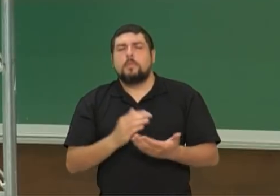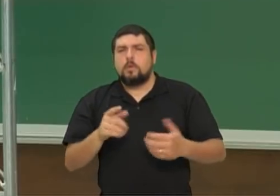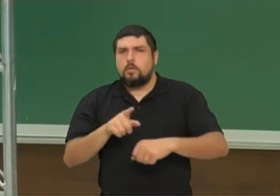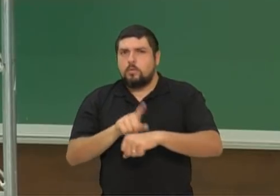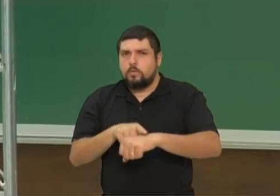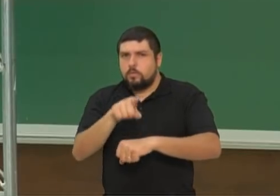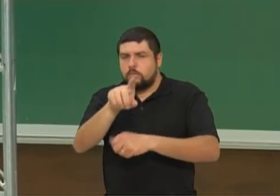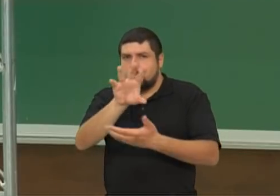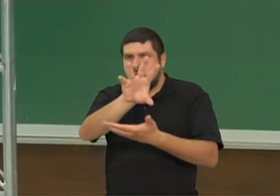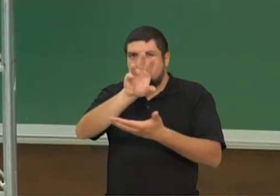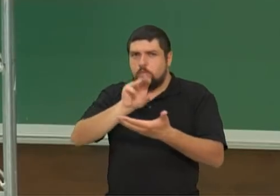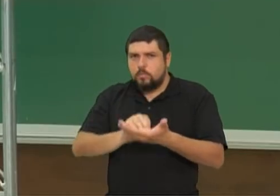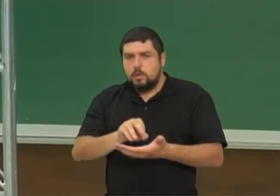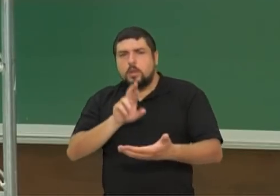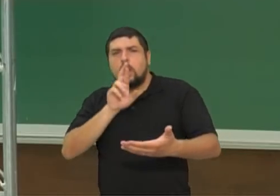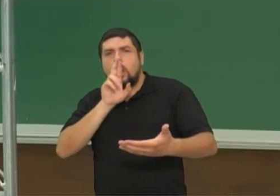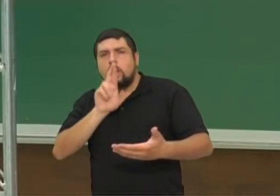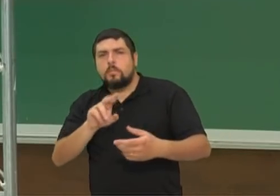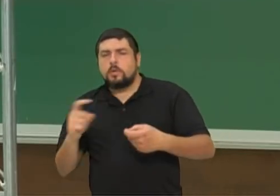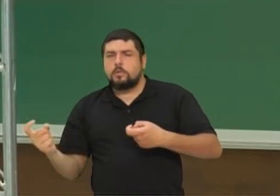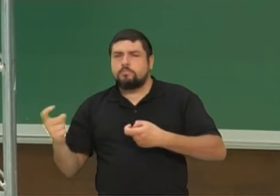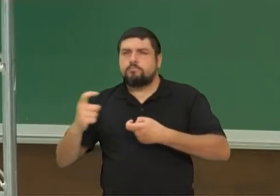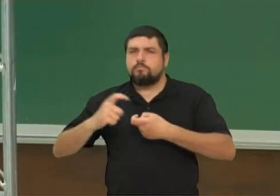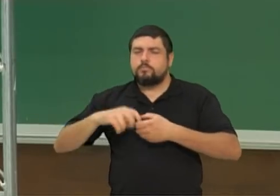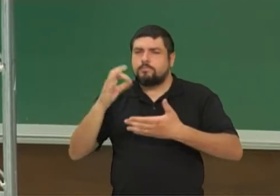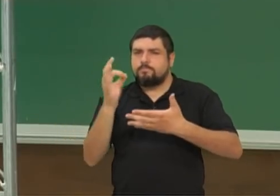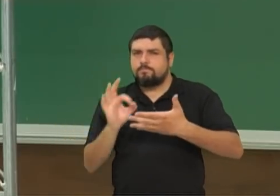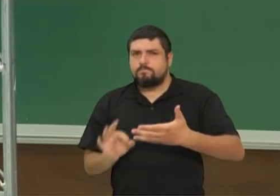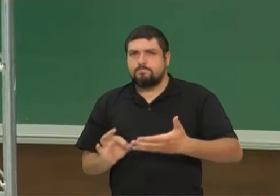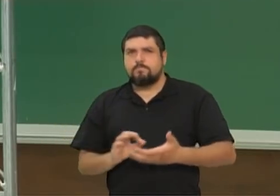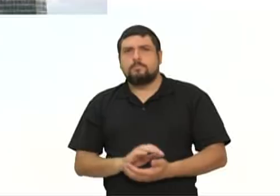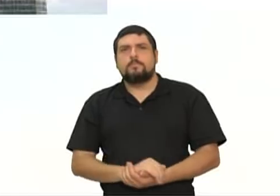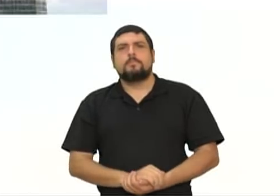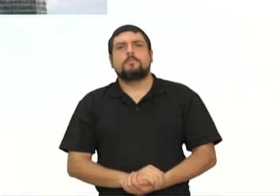copiar, resolver a atividade e já já nós voltamos com a resposta.